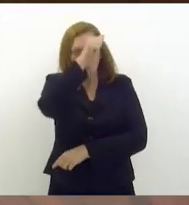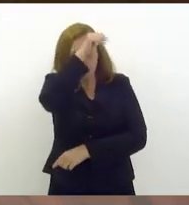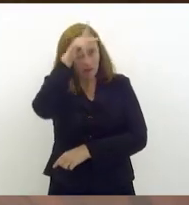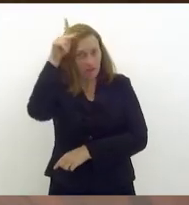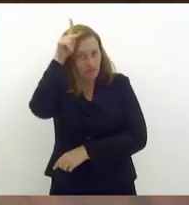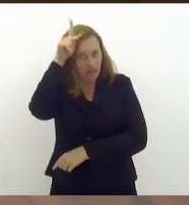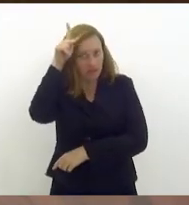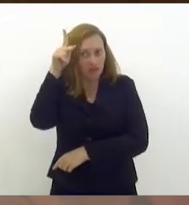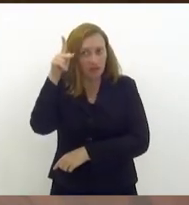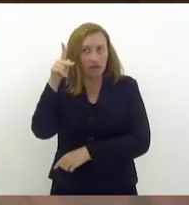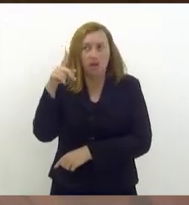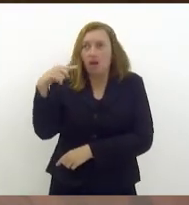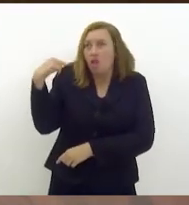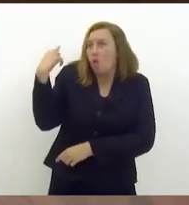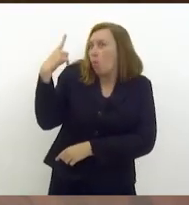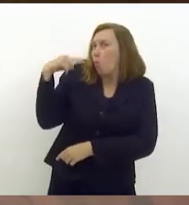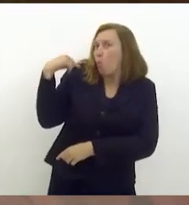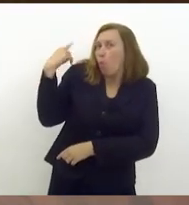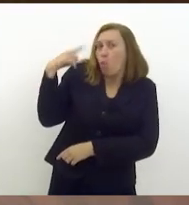está desnorteado